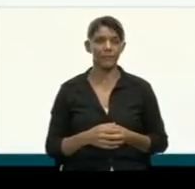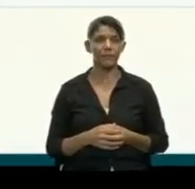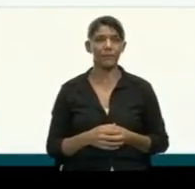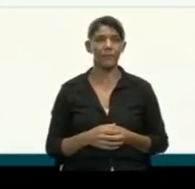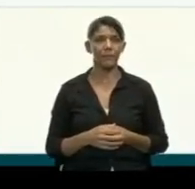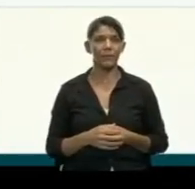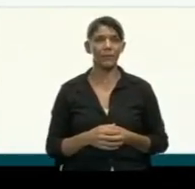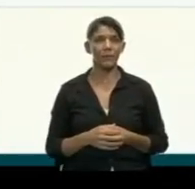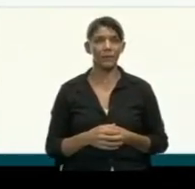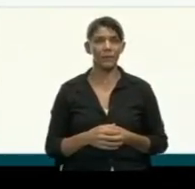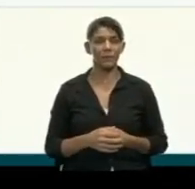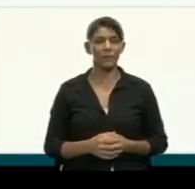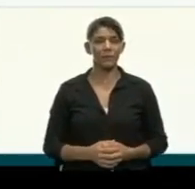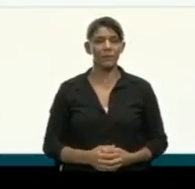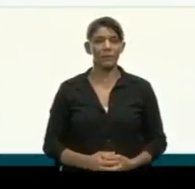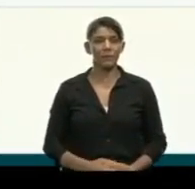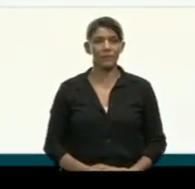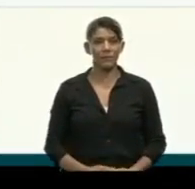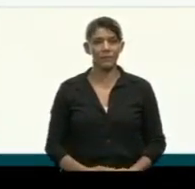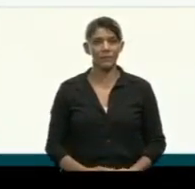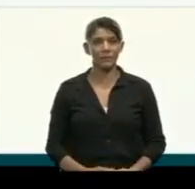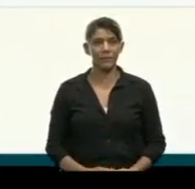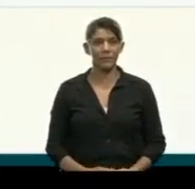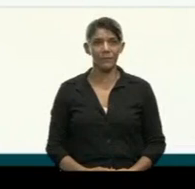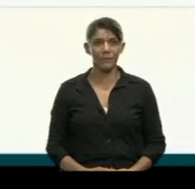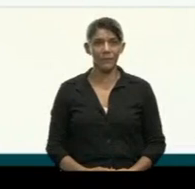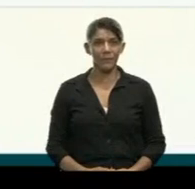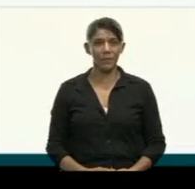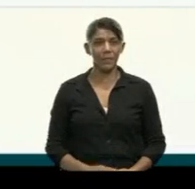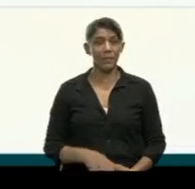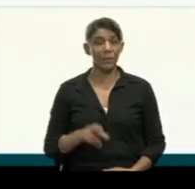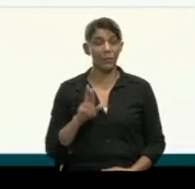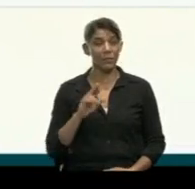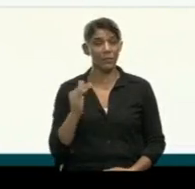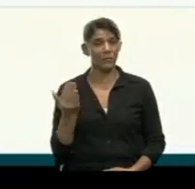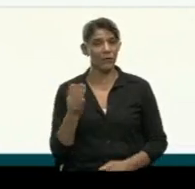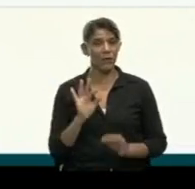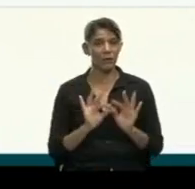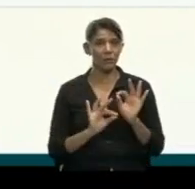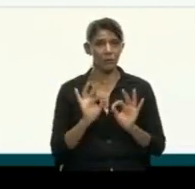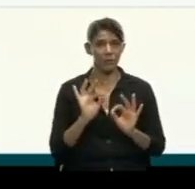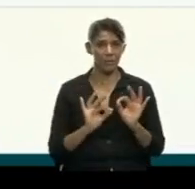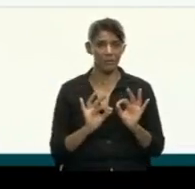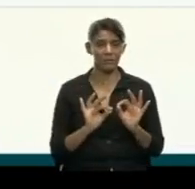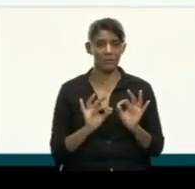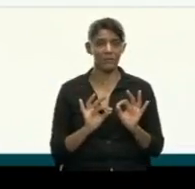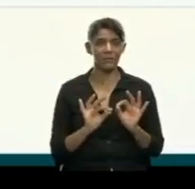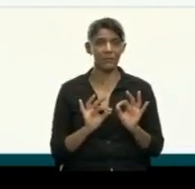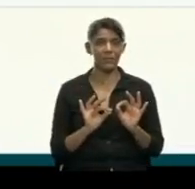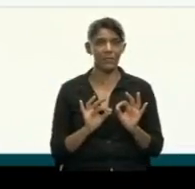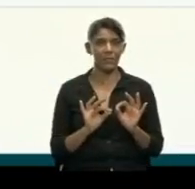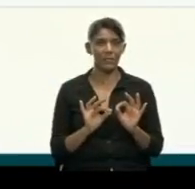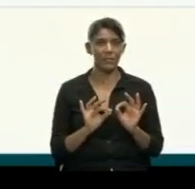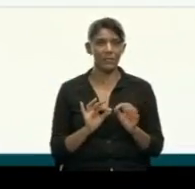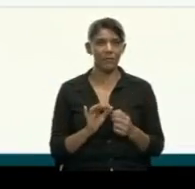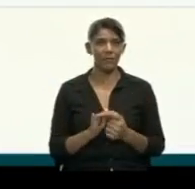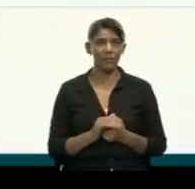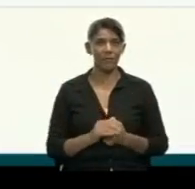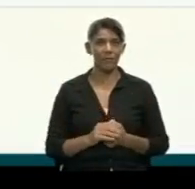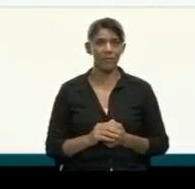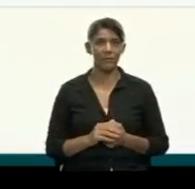Também utilizando as faces externas do projeto. Então, olha aqui,